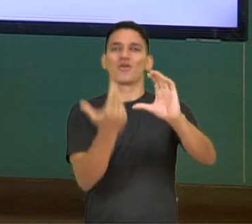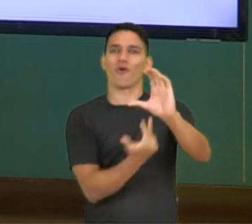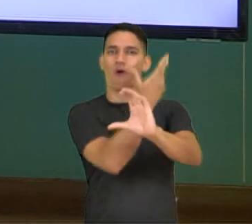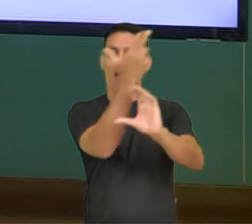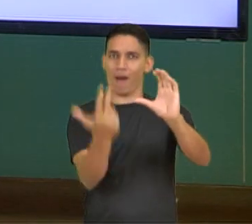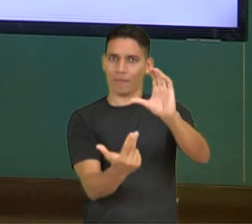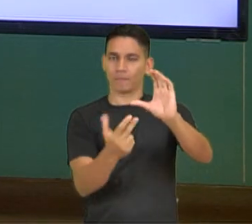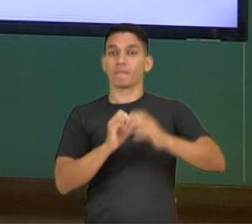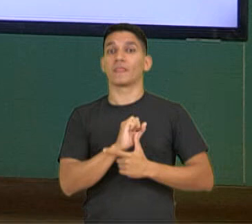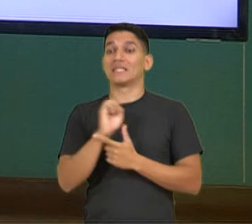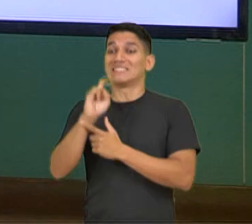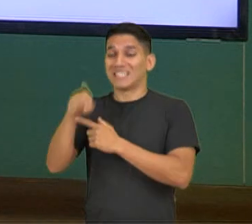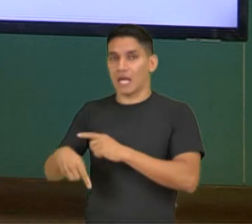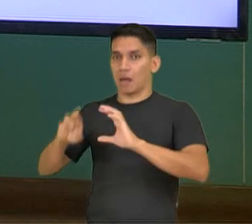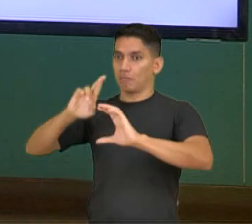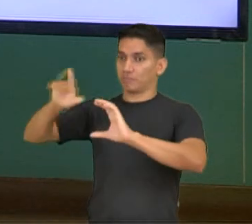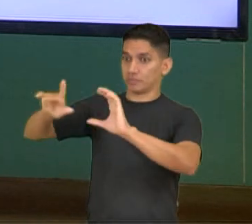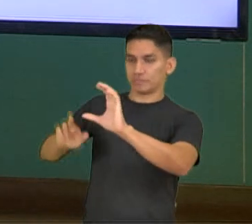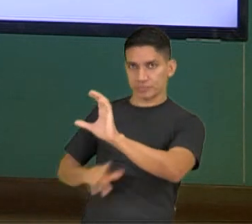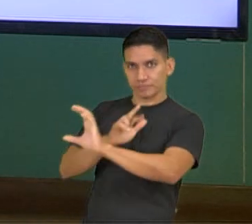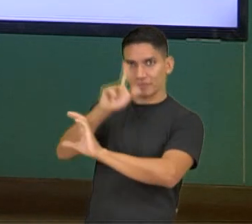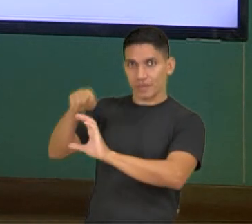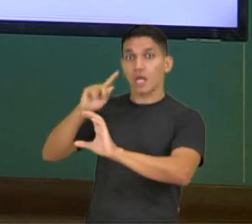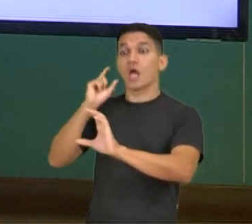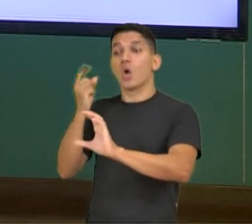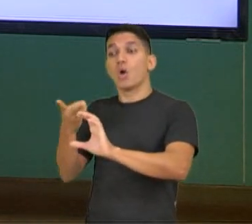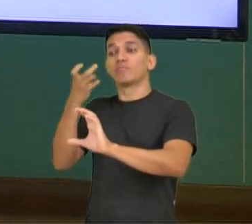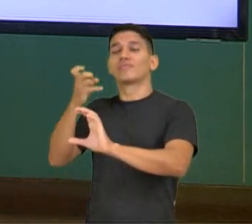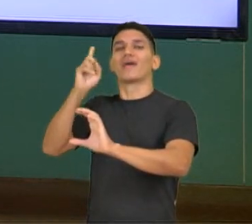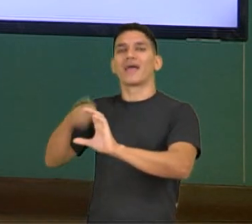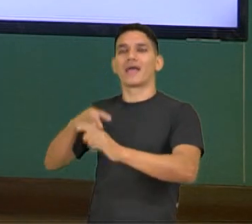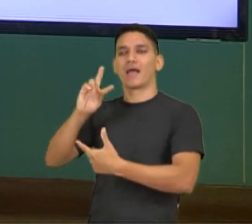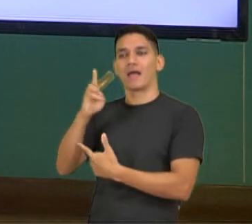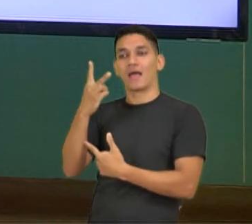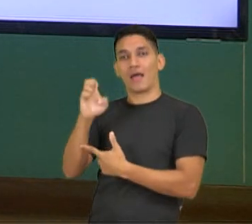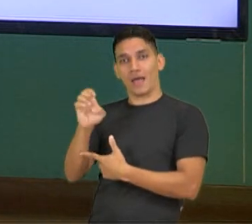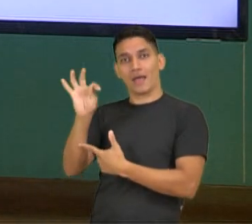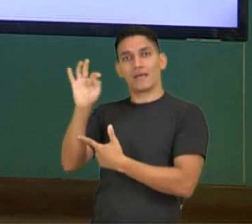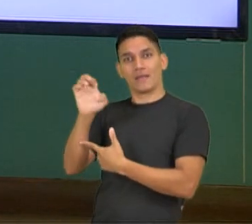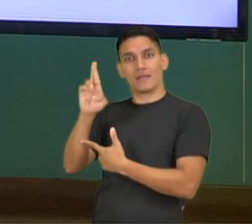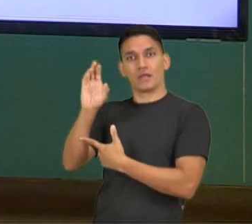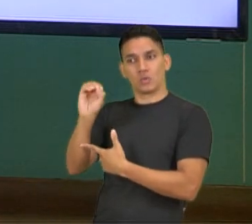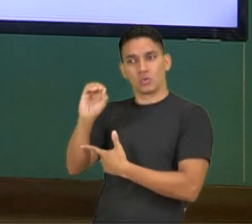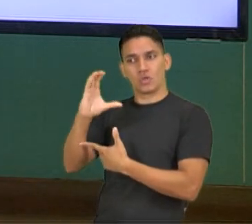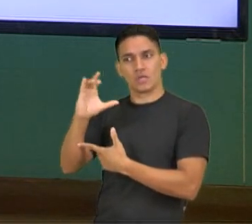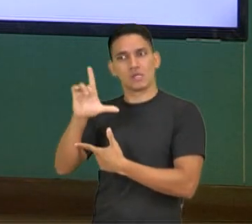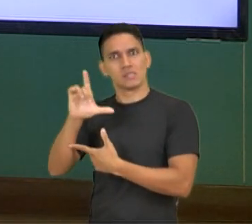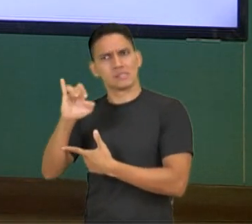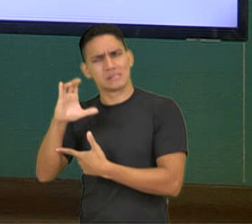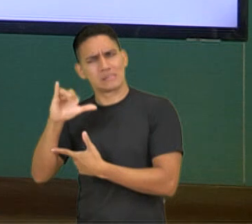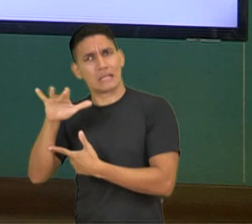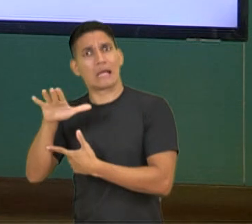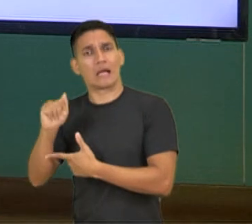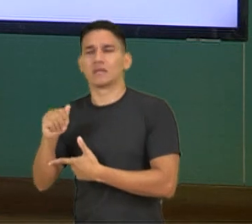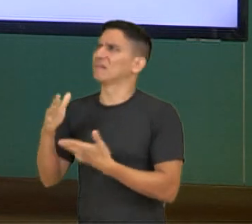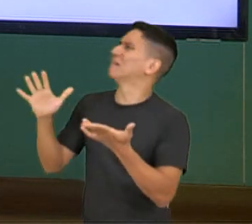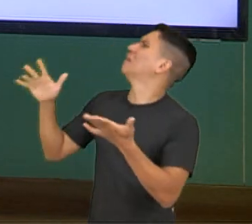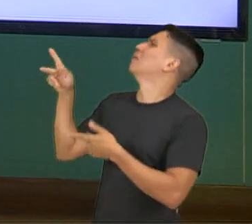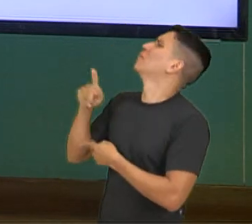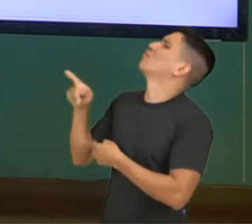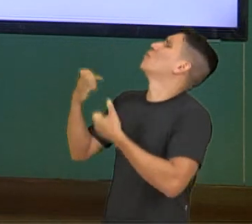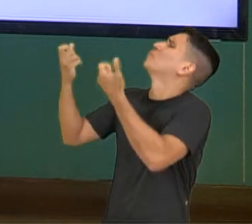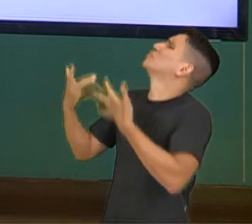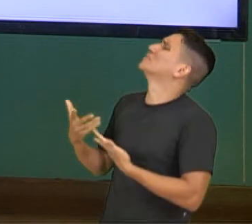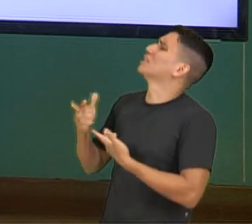o heteroátomo é classificada como heterocíclica. Tá, professor, me dê um exemplo de